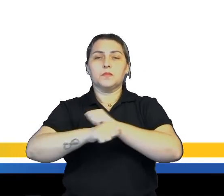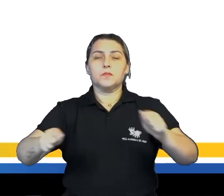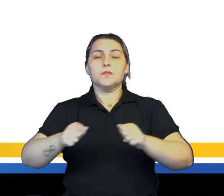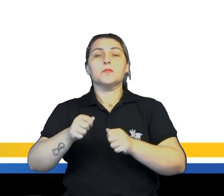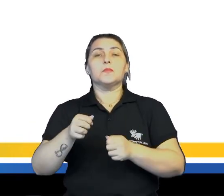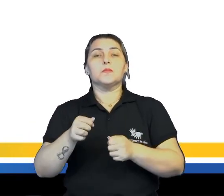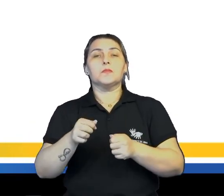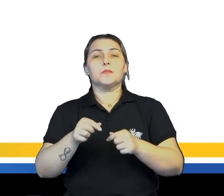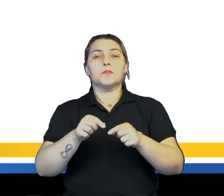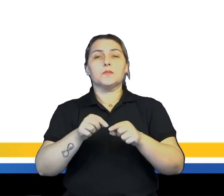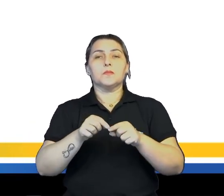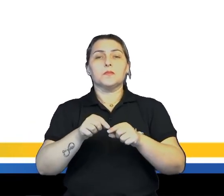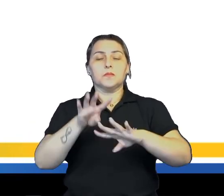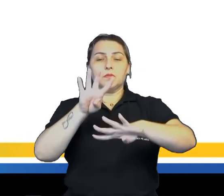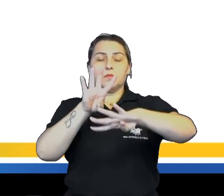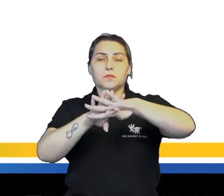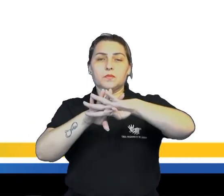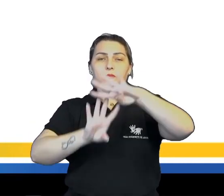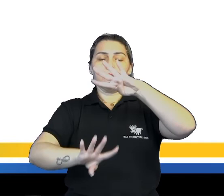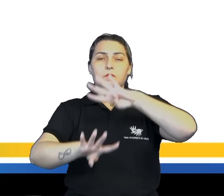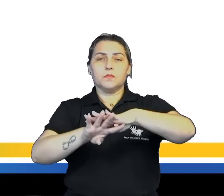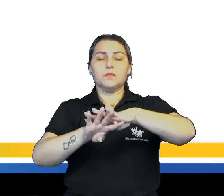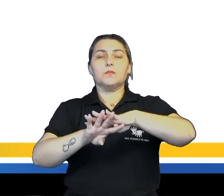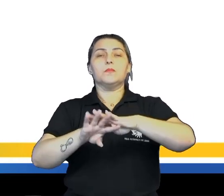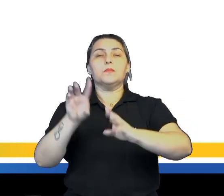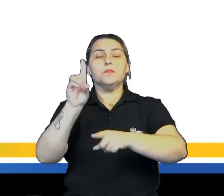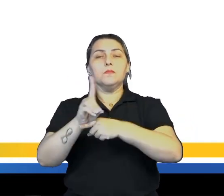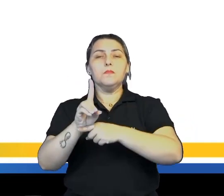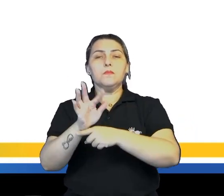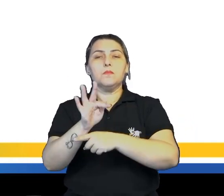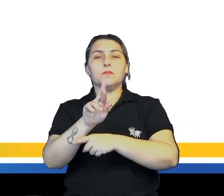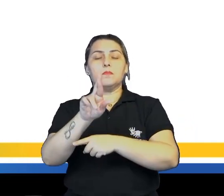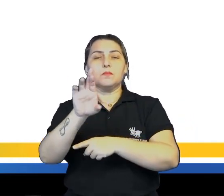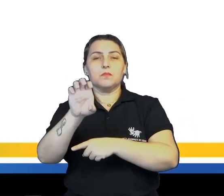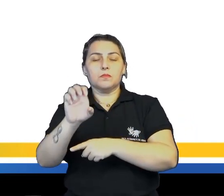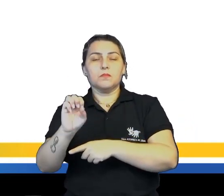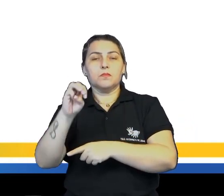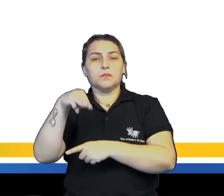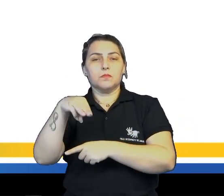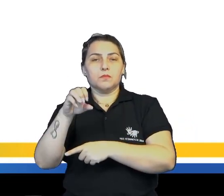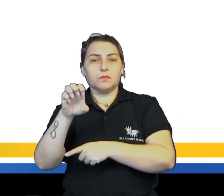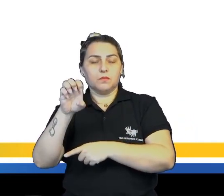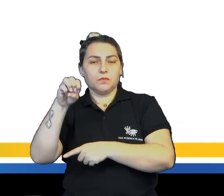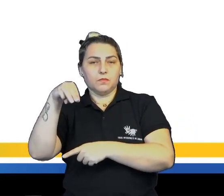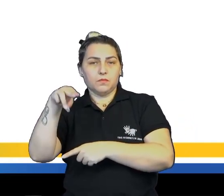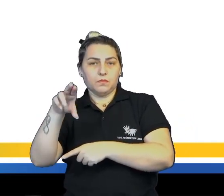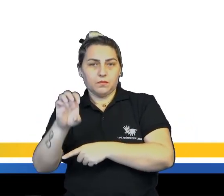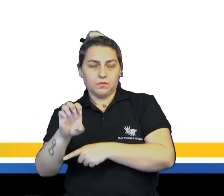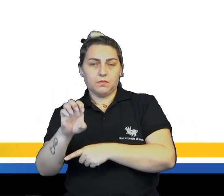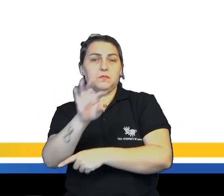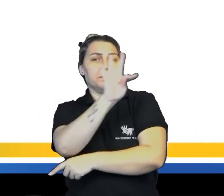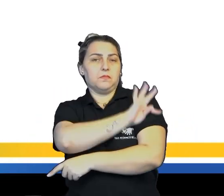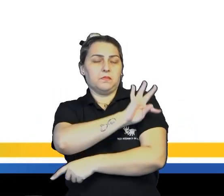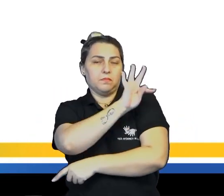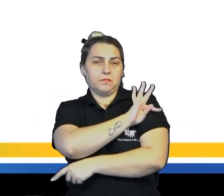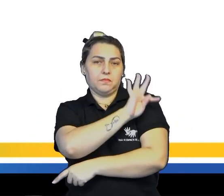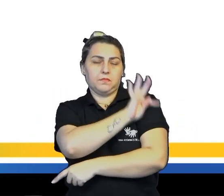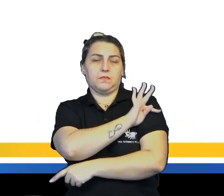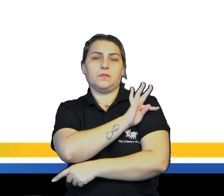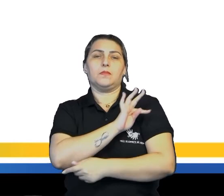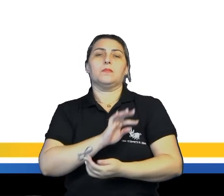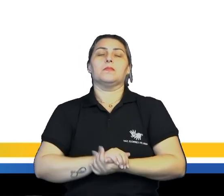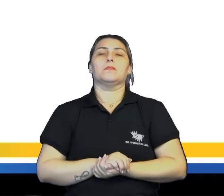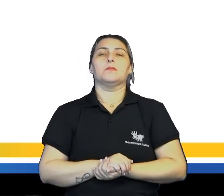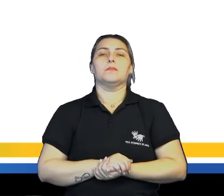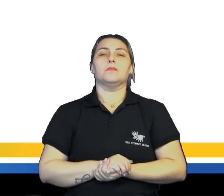xadrez. Alternativa D, Free Fire e Minecraft. Meu Deus, só os termos técnicos. E dole 1,